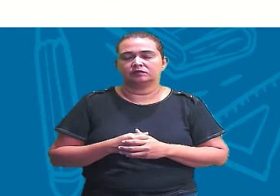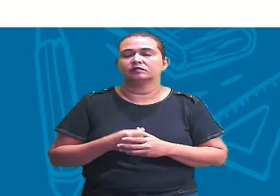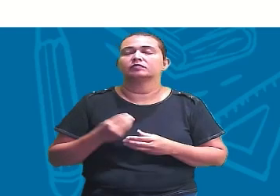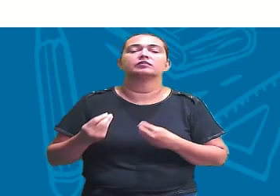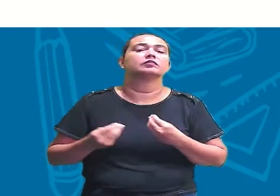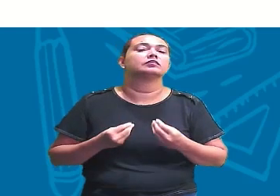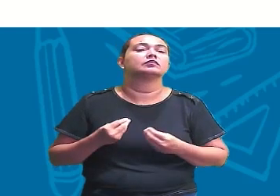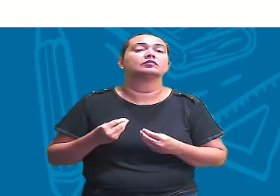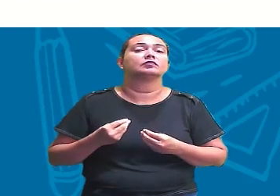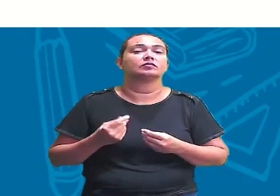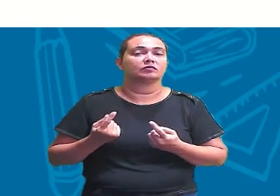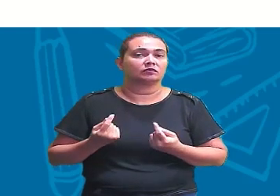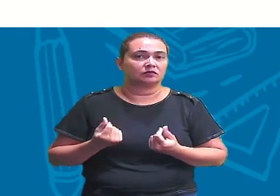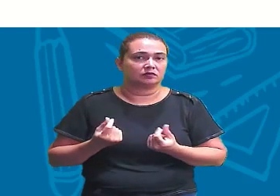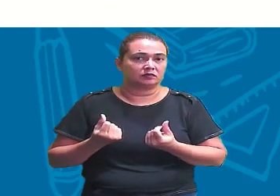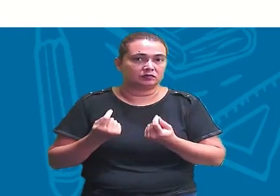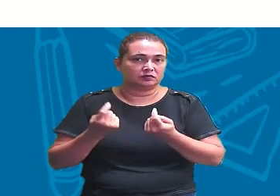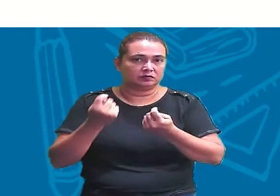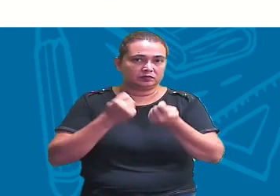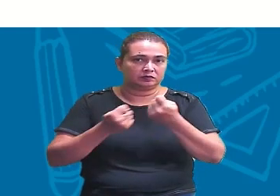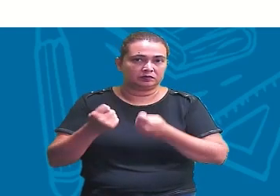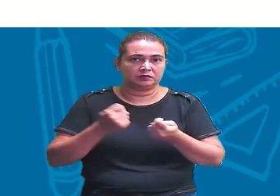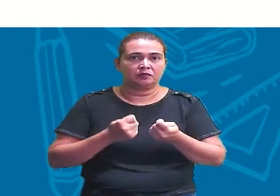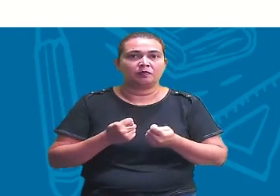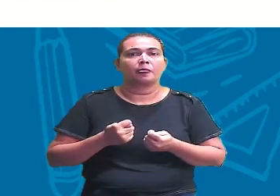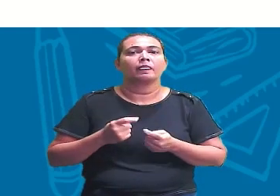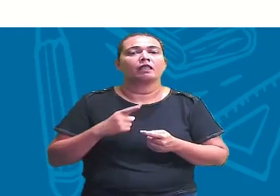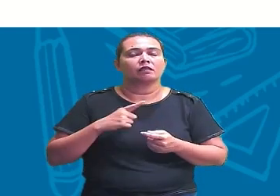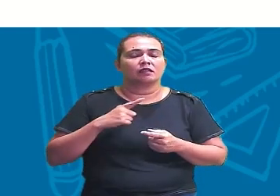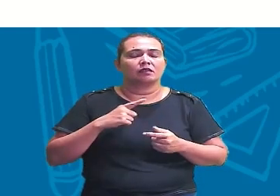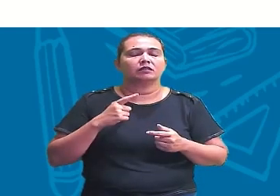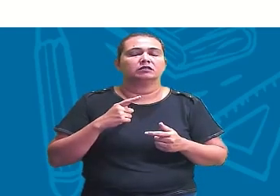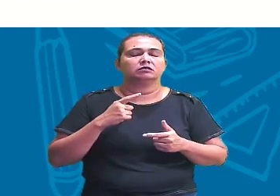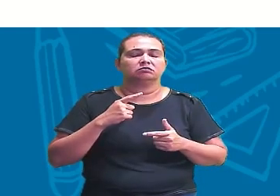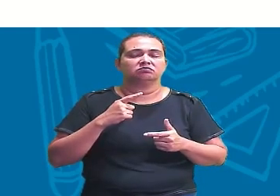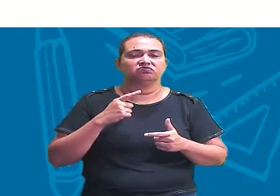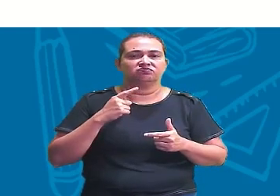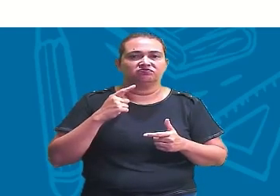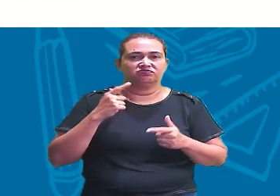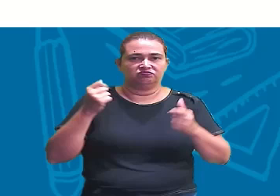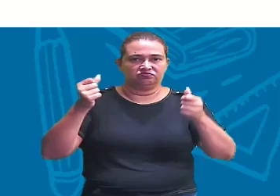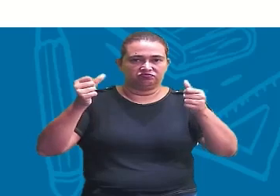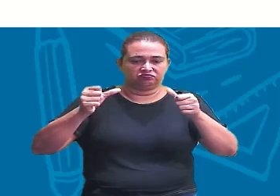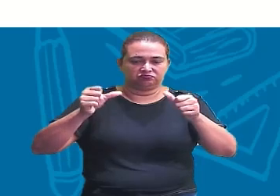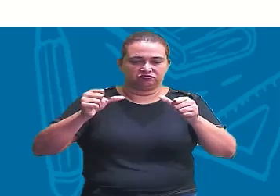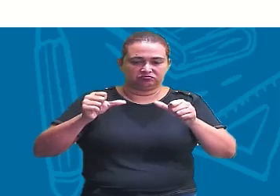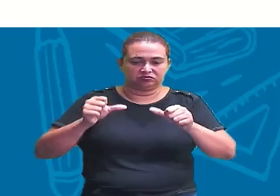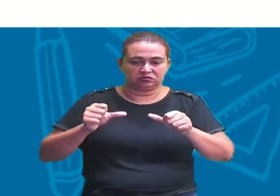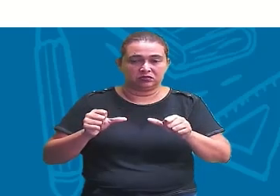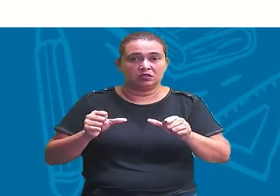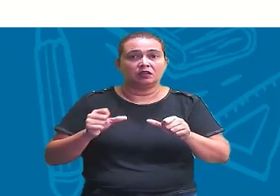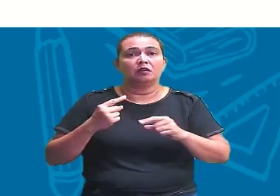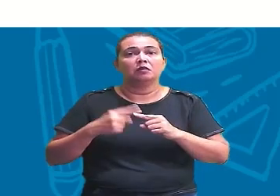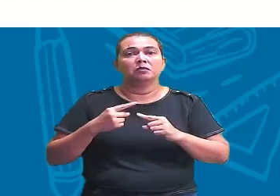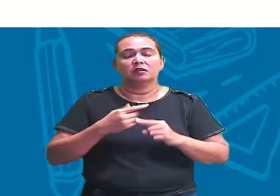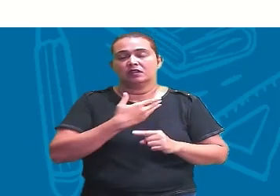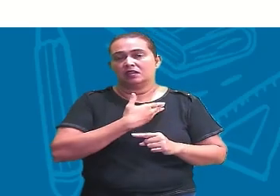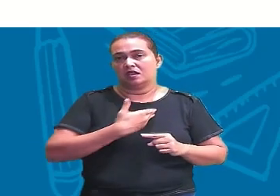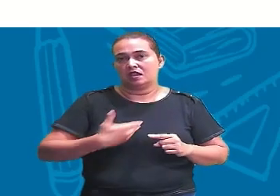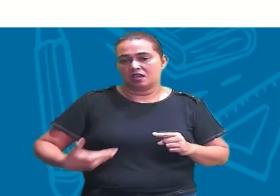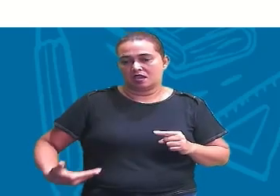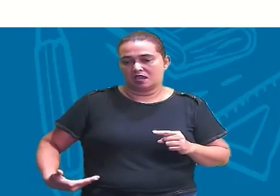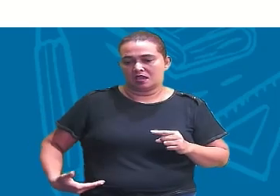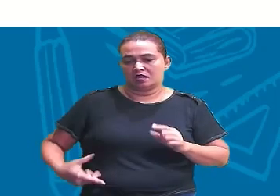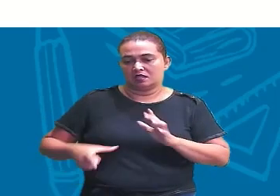estavam prejudicadas desde o governo de Luís XV. Tá? Luís XV, ele era o rei que estava